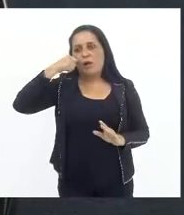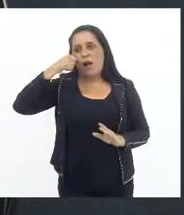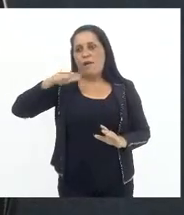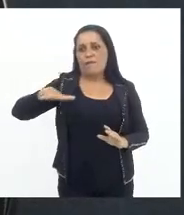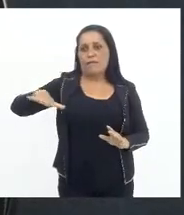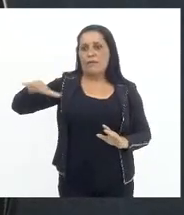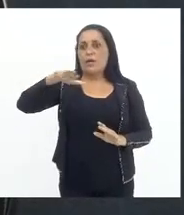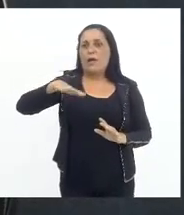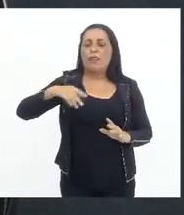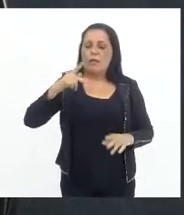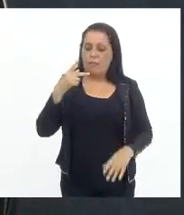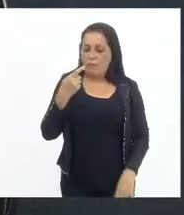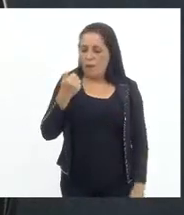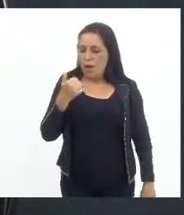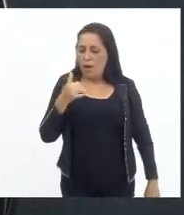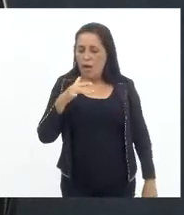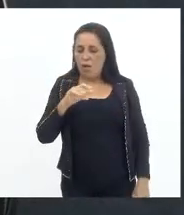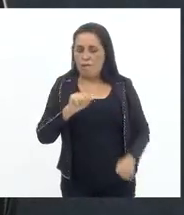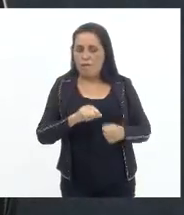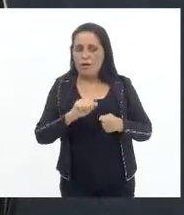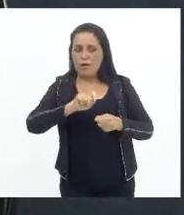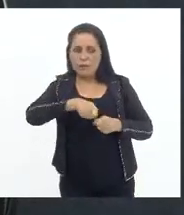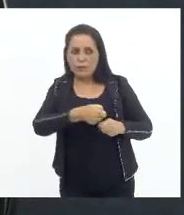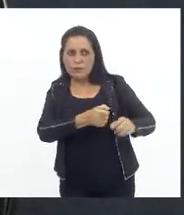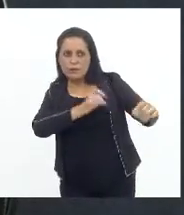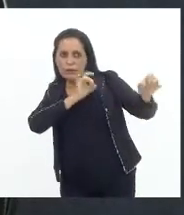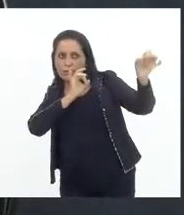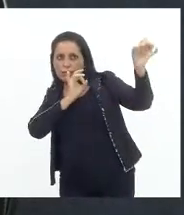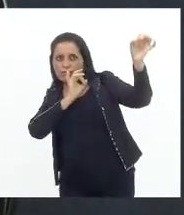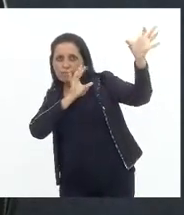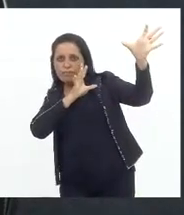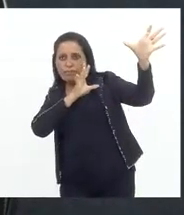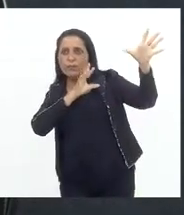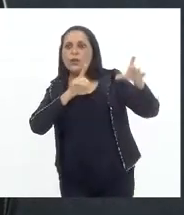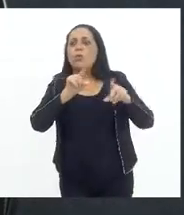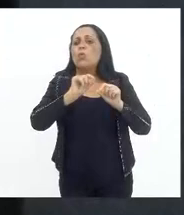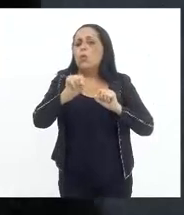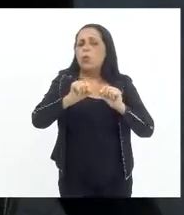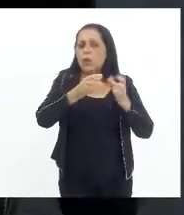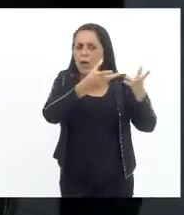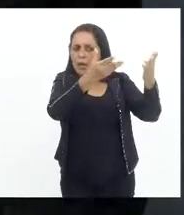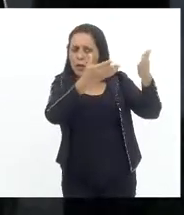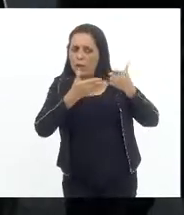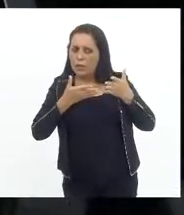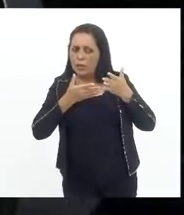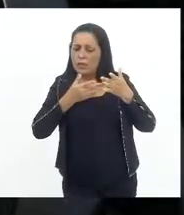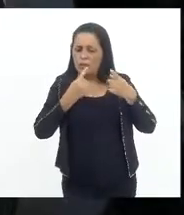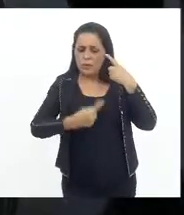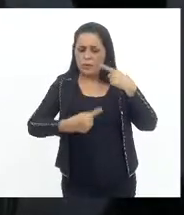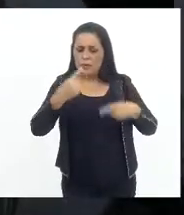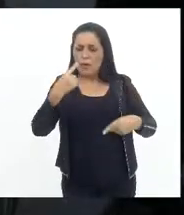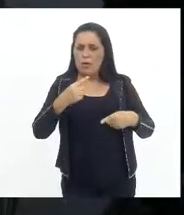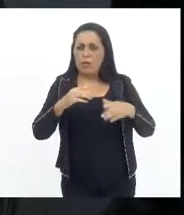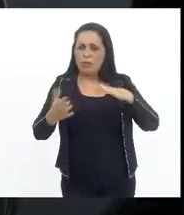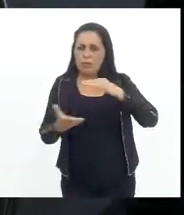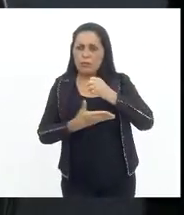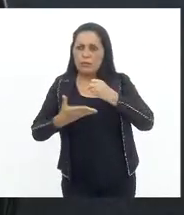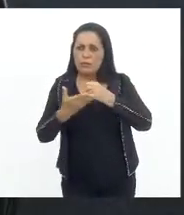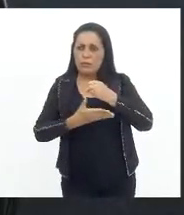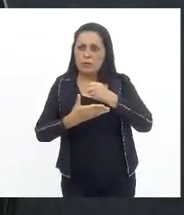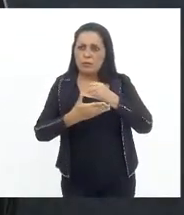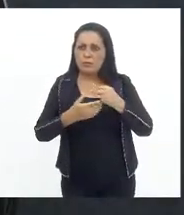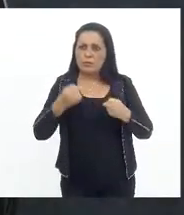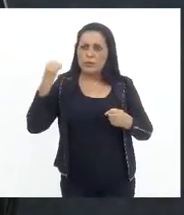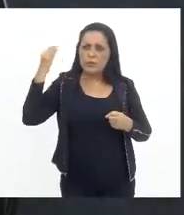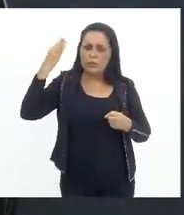performou a flecha de Oxóssi, trazendo uma discussão fundamental sobre narrativas que não são